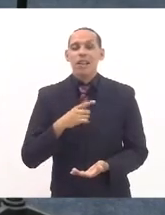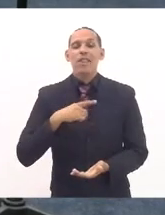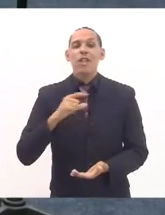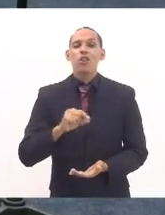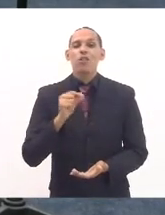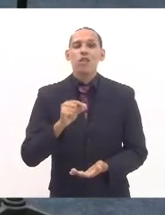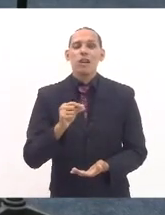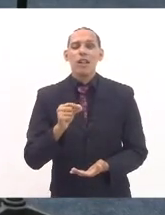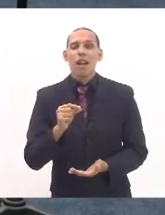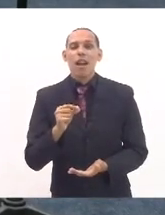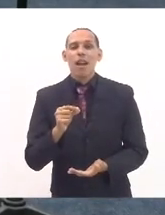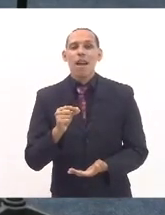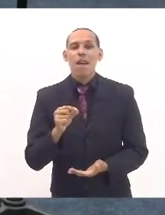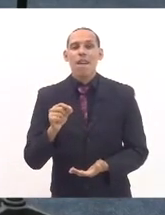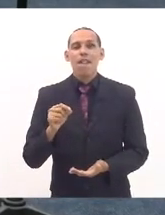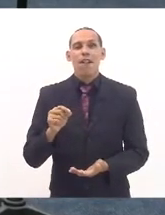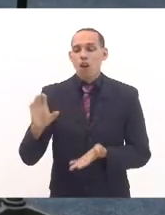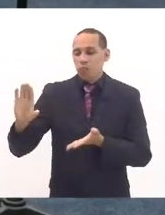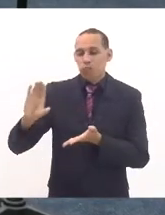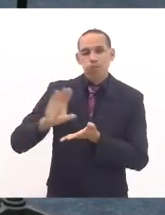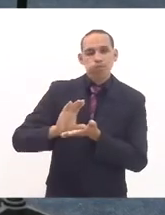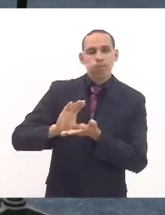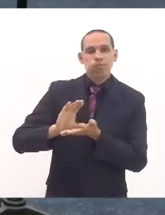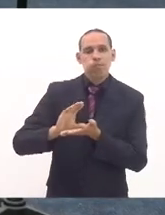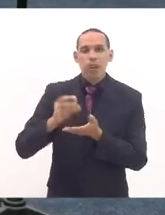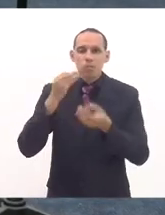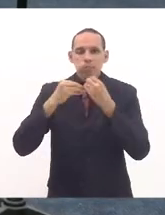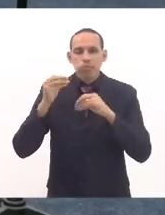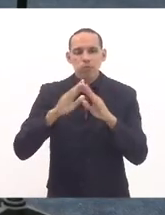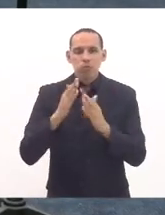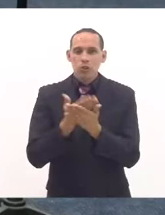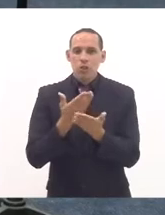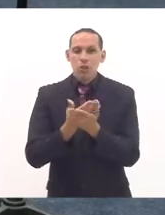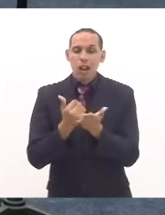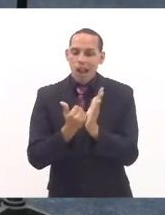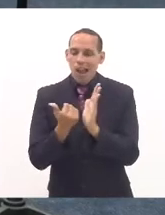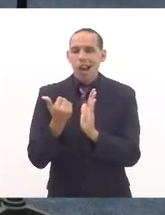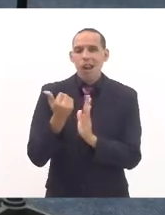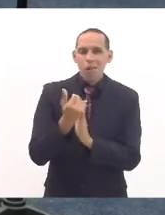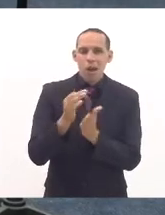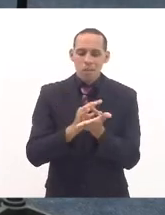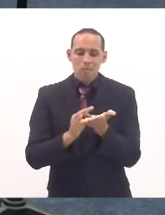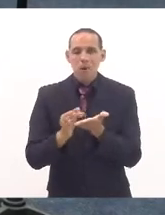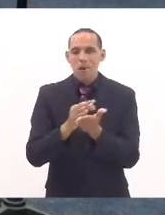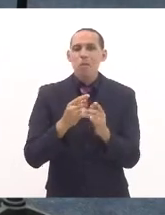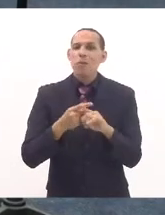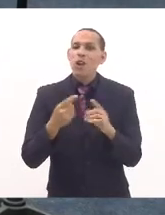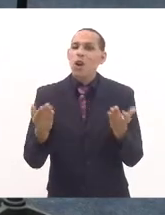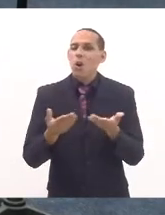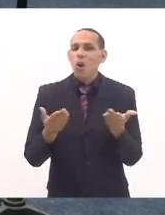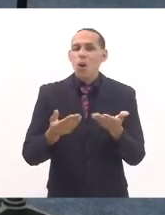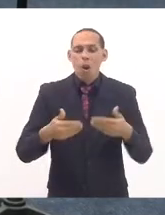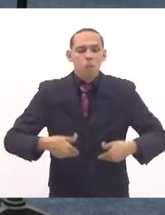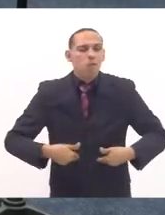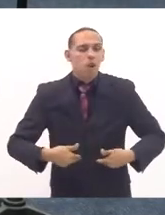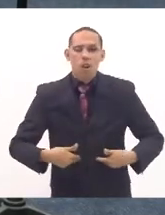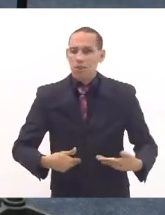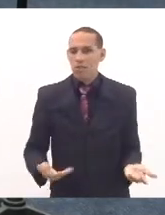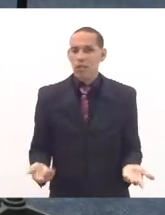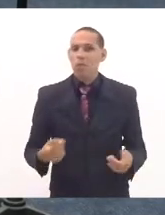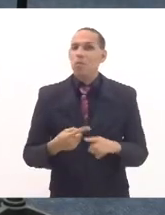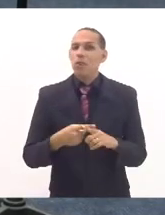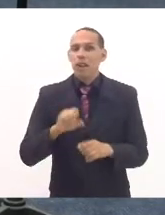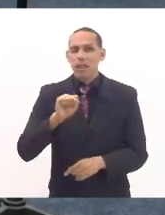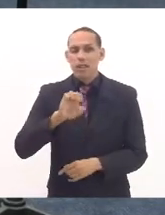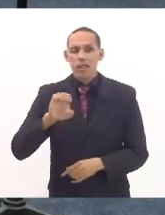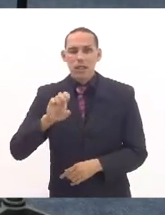da verba repassada na alimentação escolar. Porque hoje, nas escolas do estado do Rio de Janeiro, as crianças estão passando fome, porque a